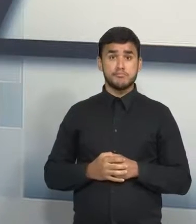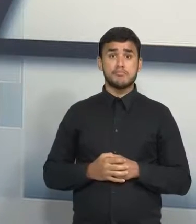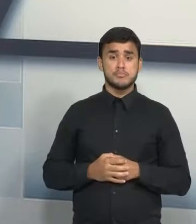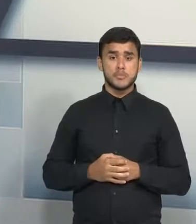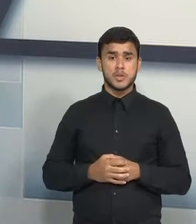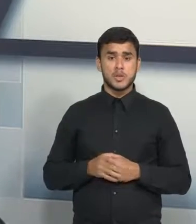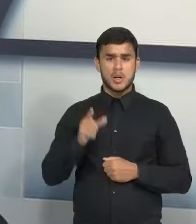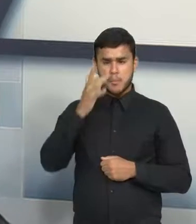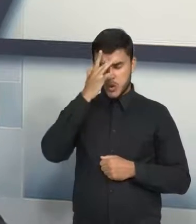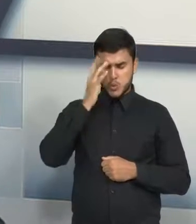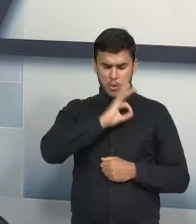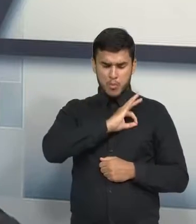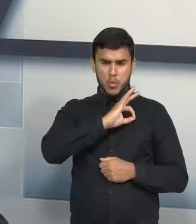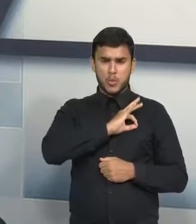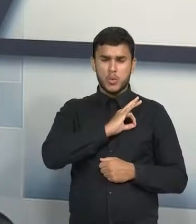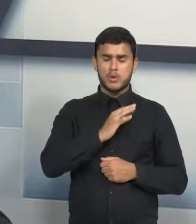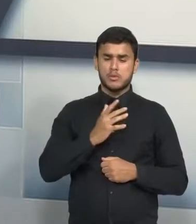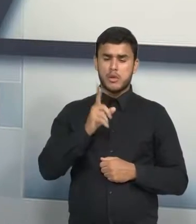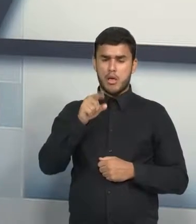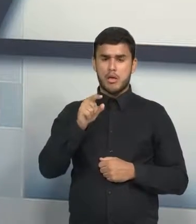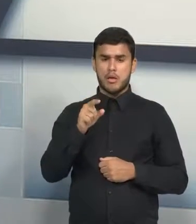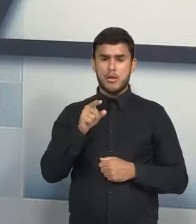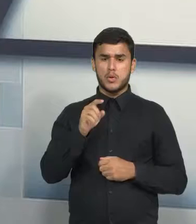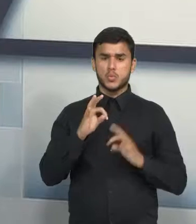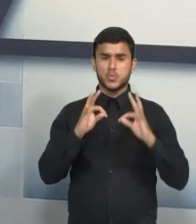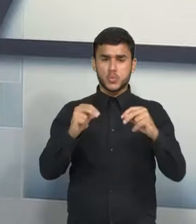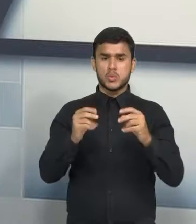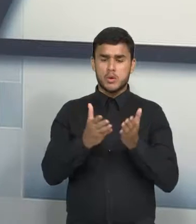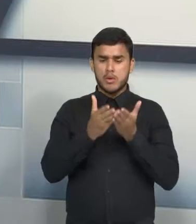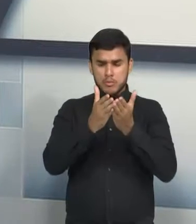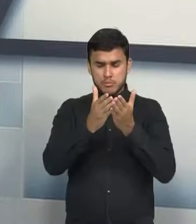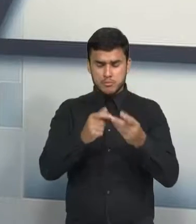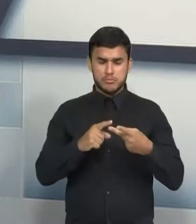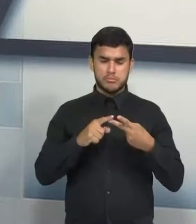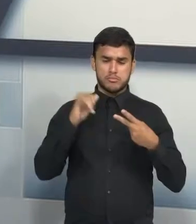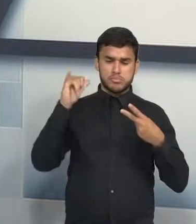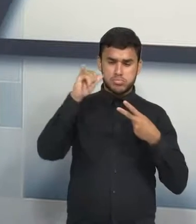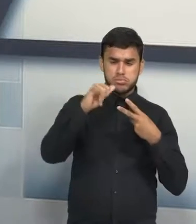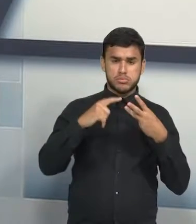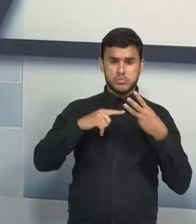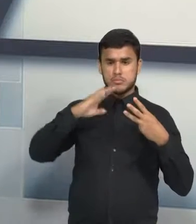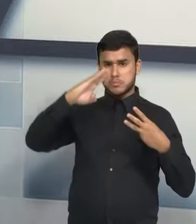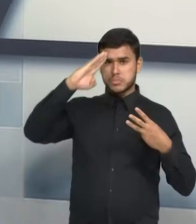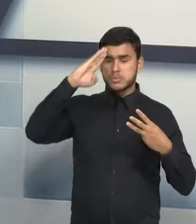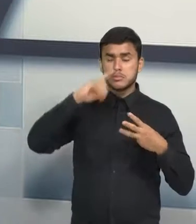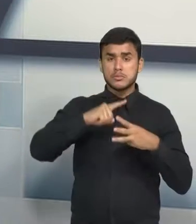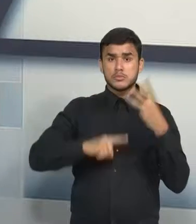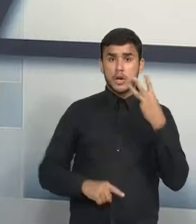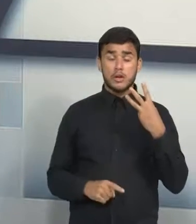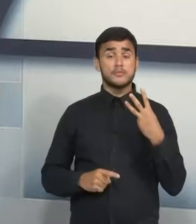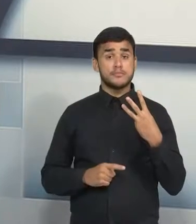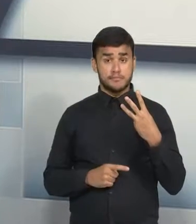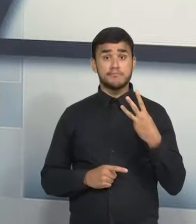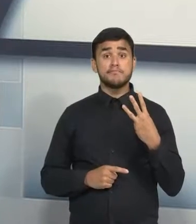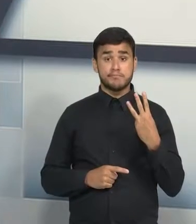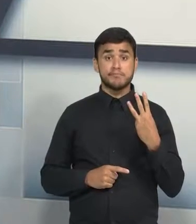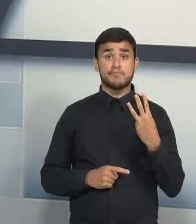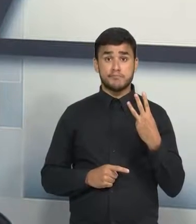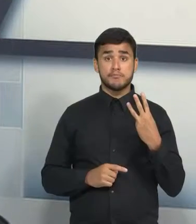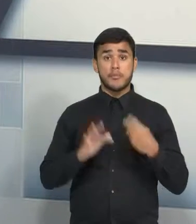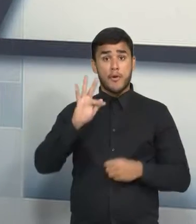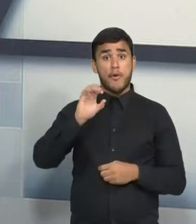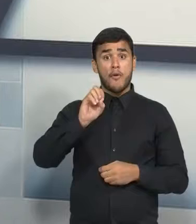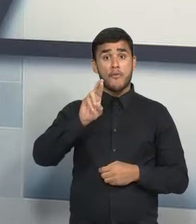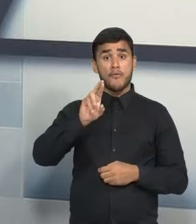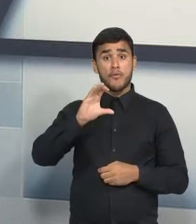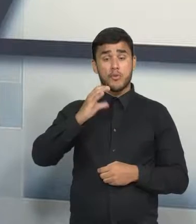Praças estão aí na Marinha, na Aeronáutica, no Exército, dentro de quartéis. Aproximadamente 200 mil.